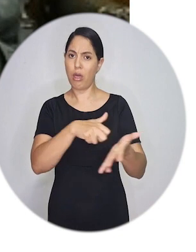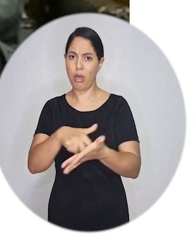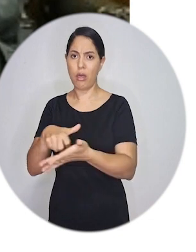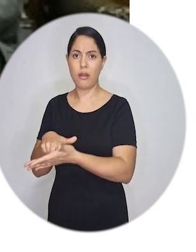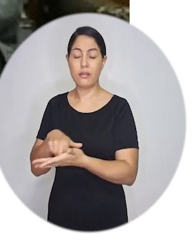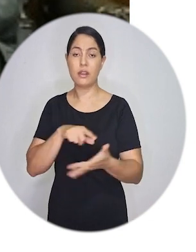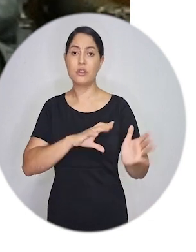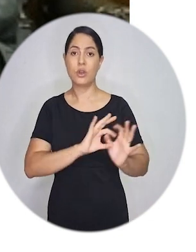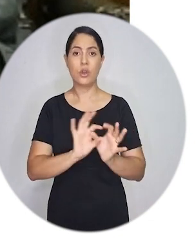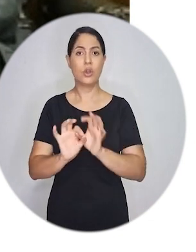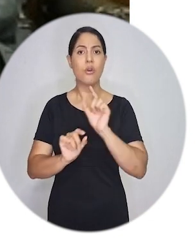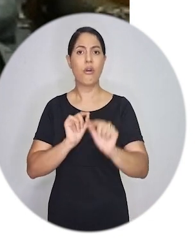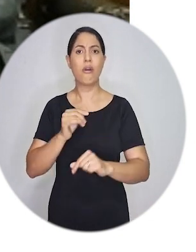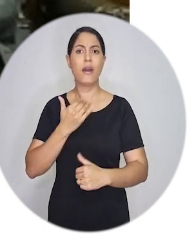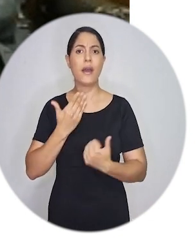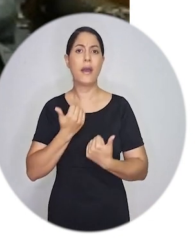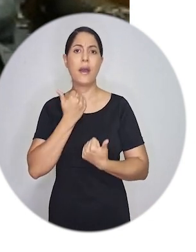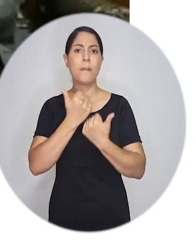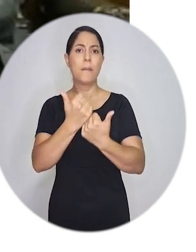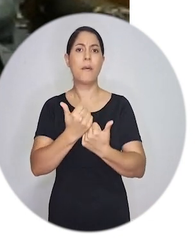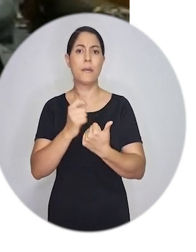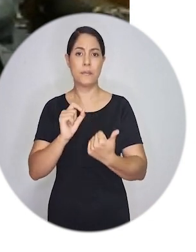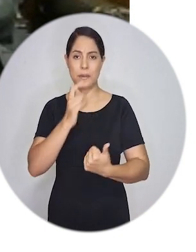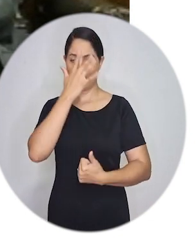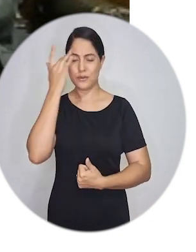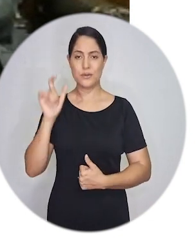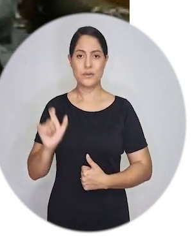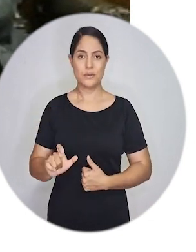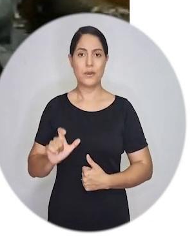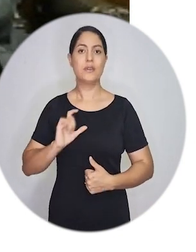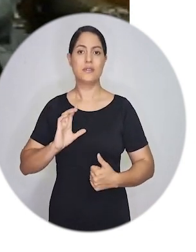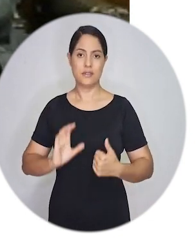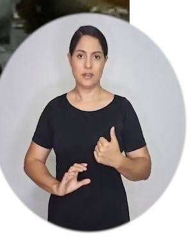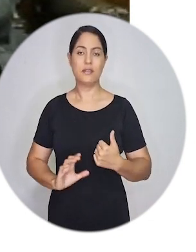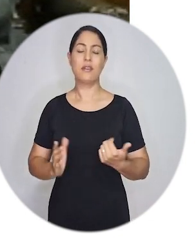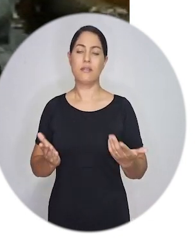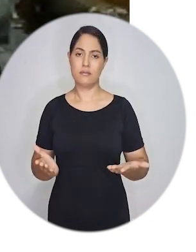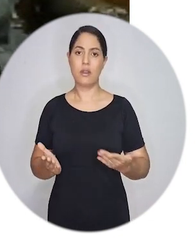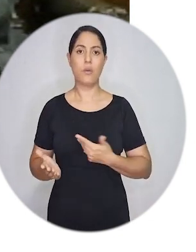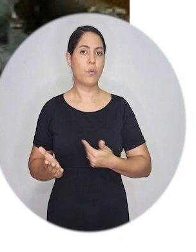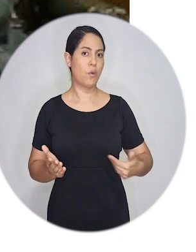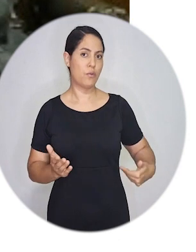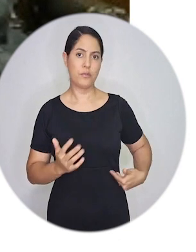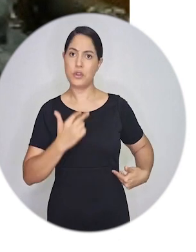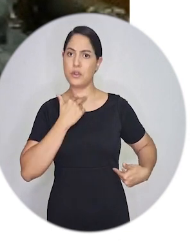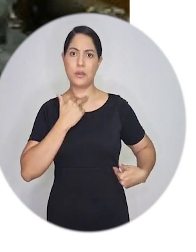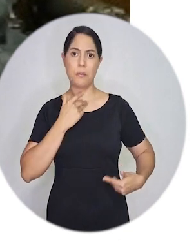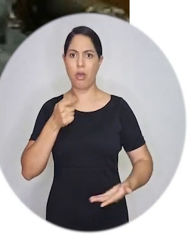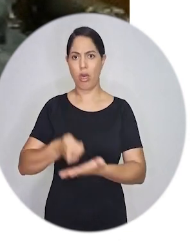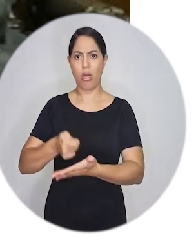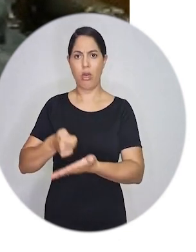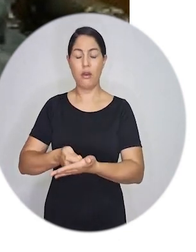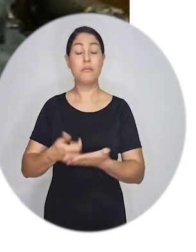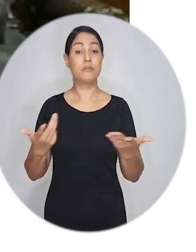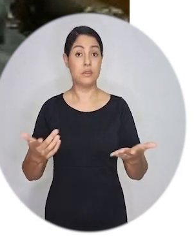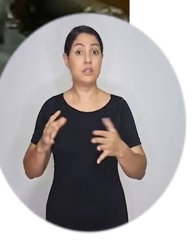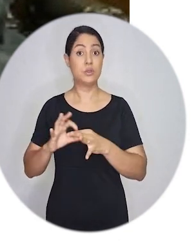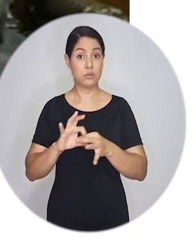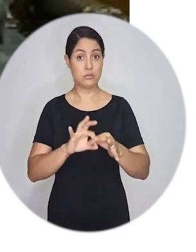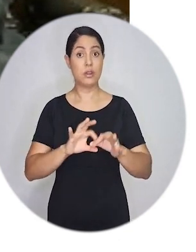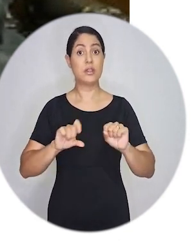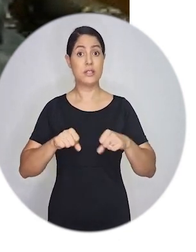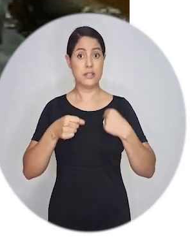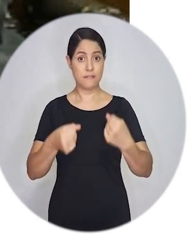O beneficiado final é o cidadão, que, representado pelo advogado, não pode ser subjugado pelo Estado julgador. A defesa tem que